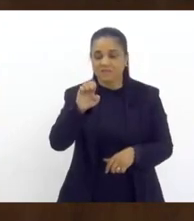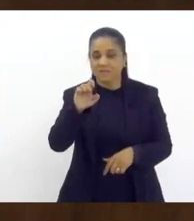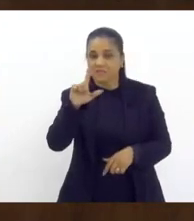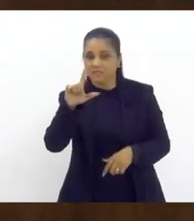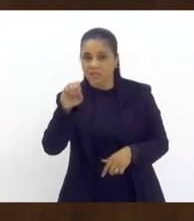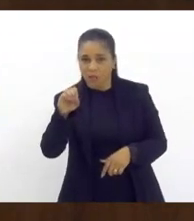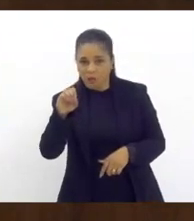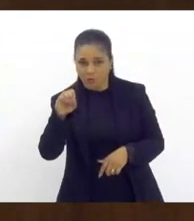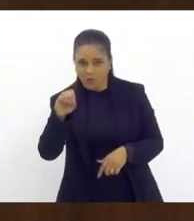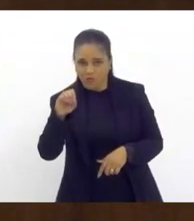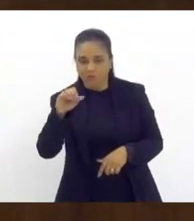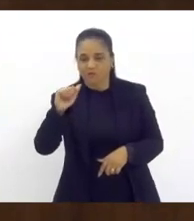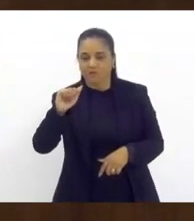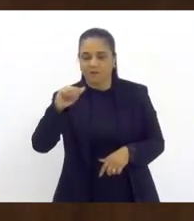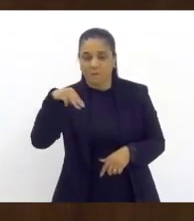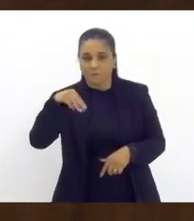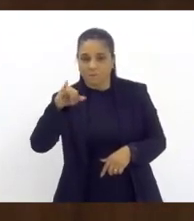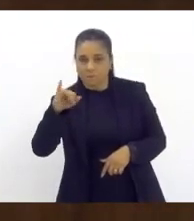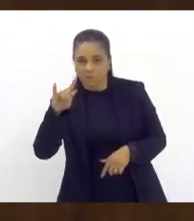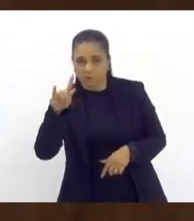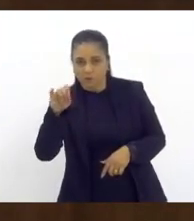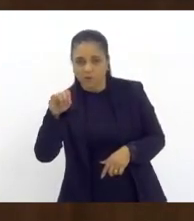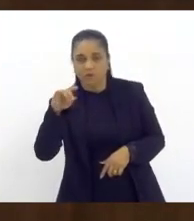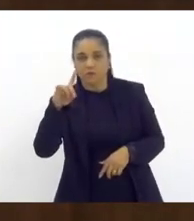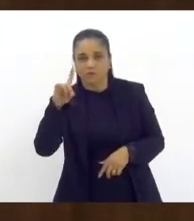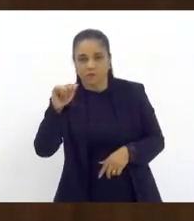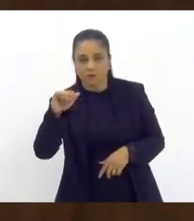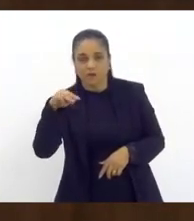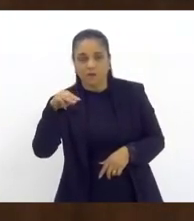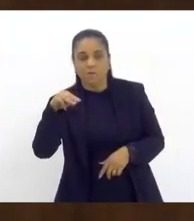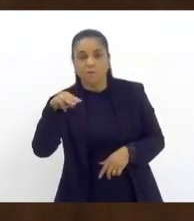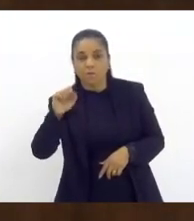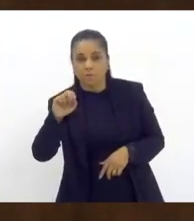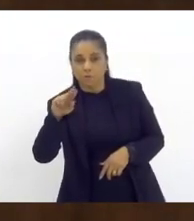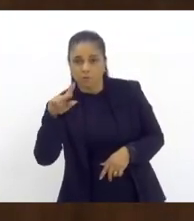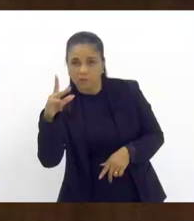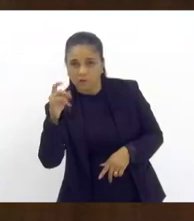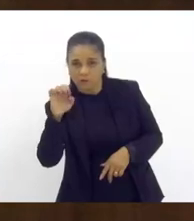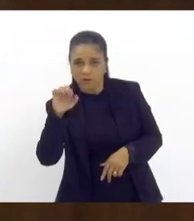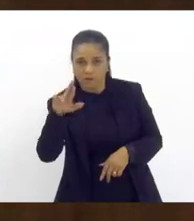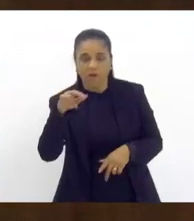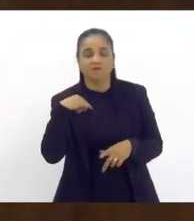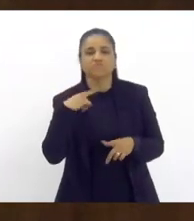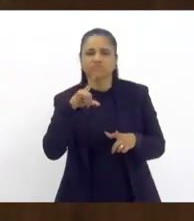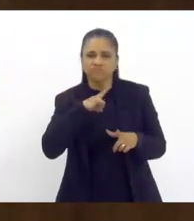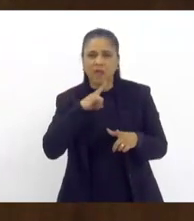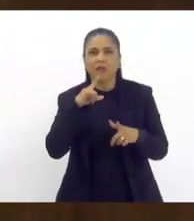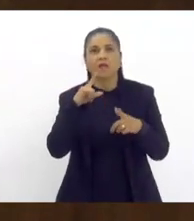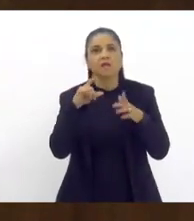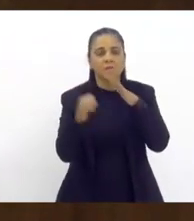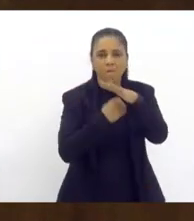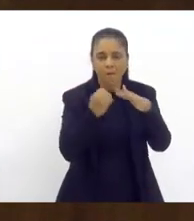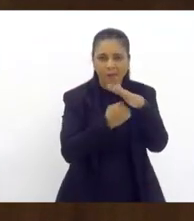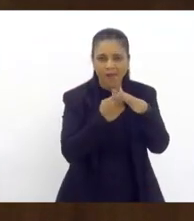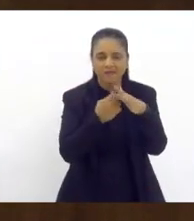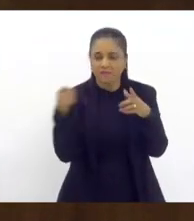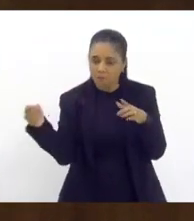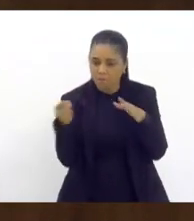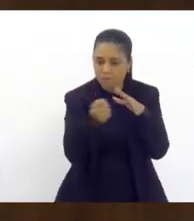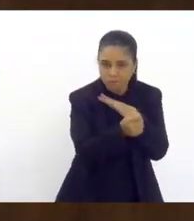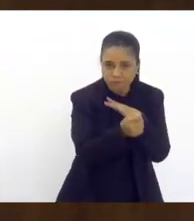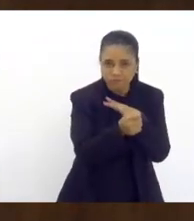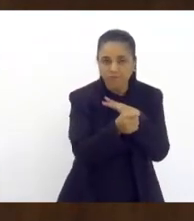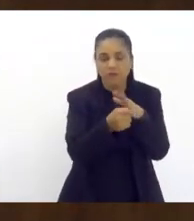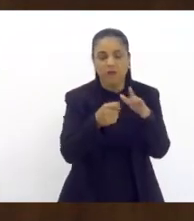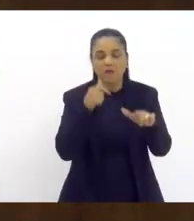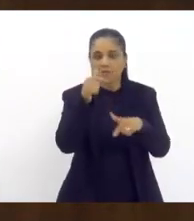priorizar a empregabilidade para essas mulheres, essas empresas possam receber um selo do governo do